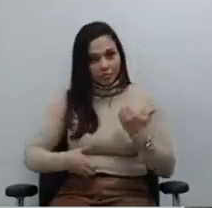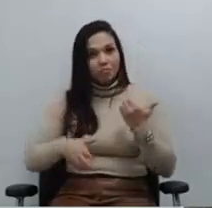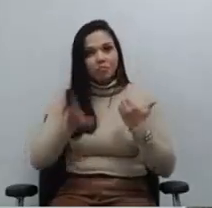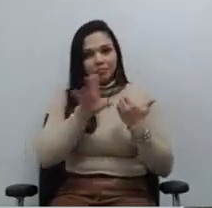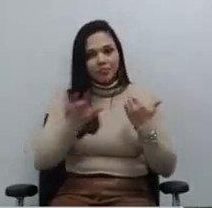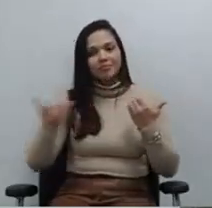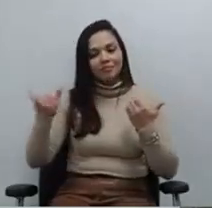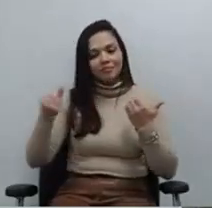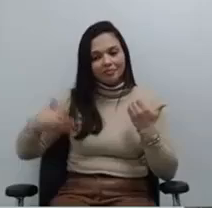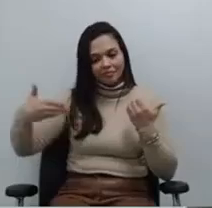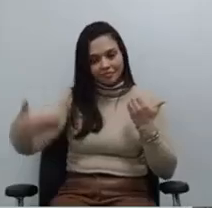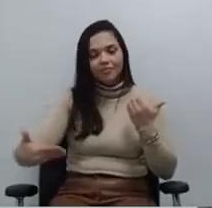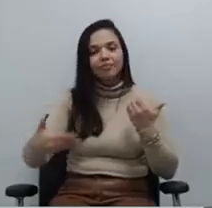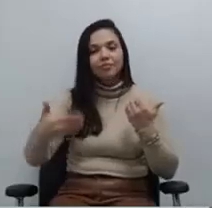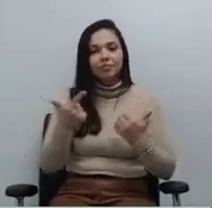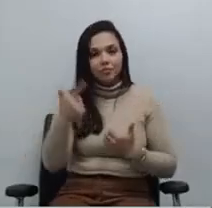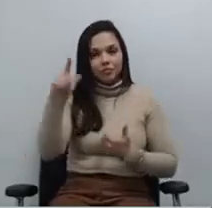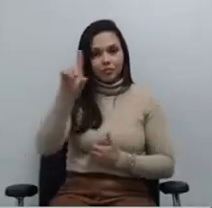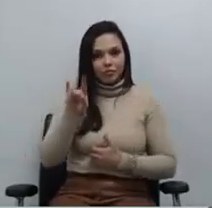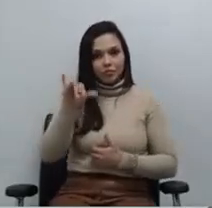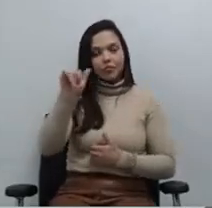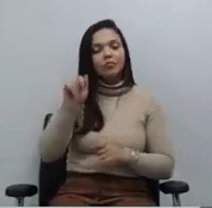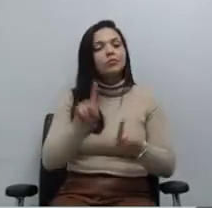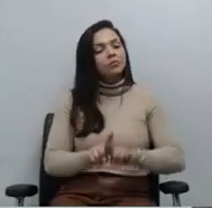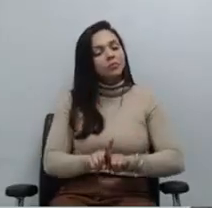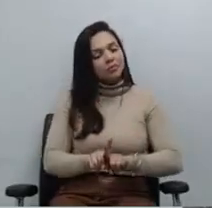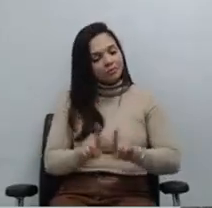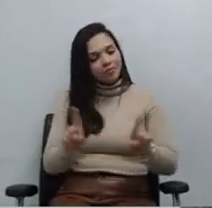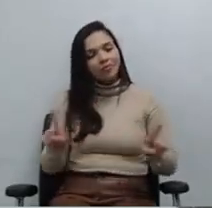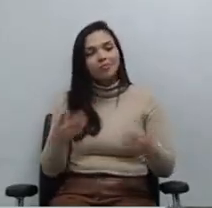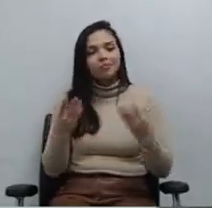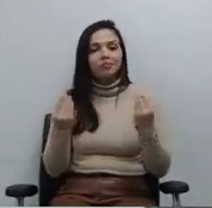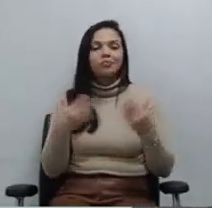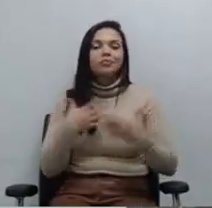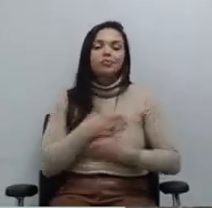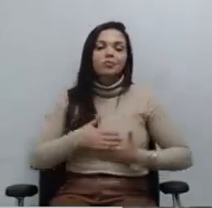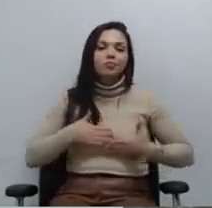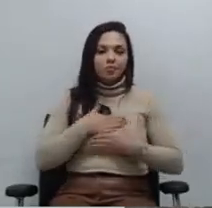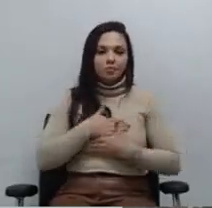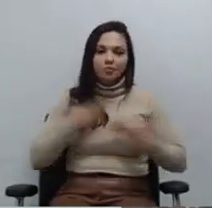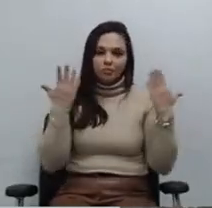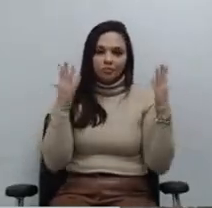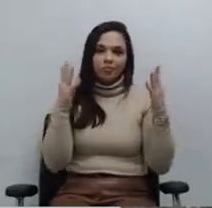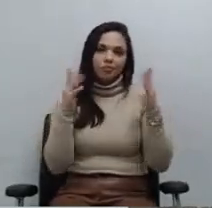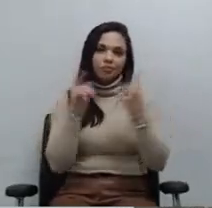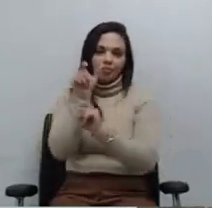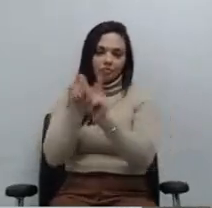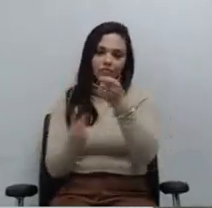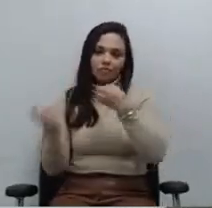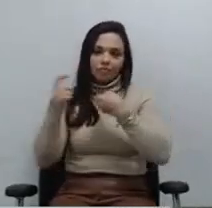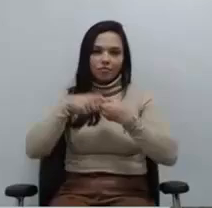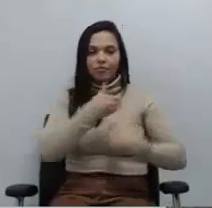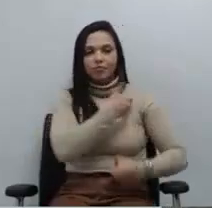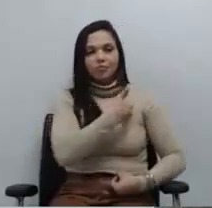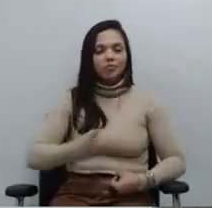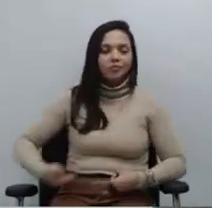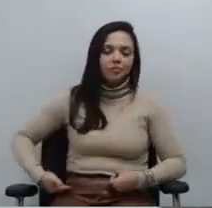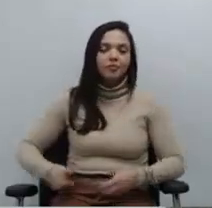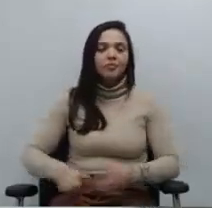mencioná-lo e também mencionar a sua equipe, a Patrícia e a Helena estão ali. Então foi um grande prazer. É mais para isso mesmo. Muito obrigado. Devolvo a palavra.